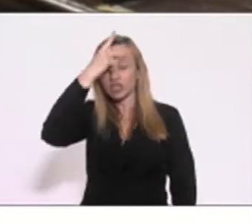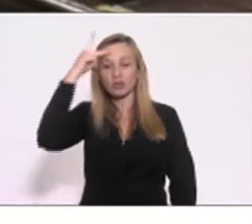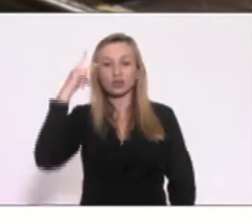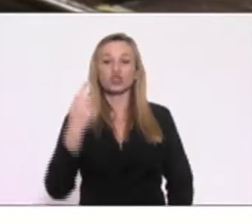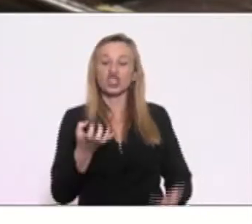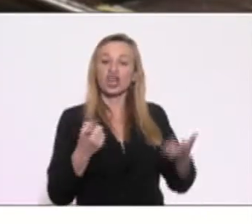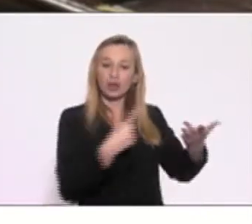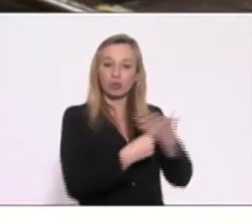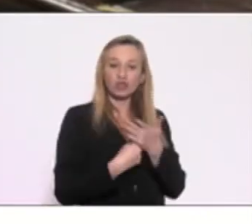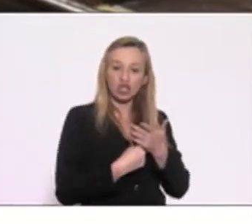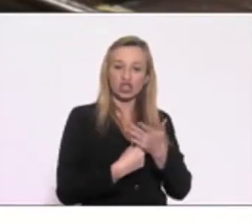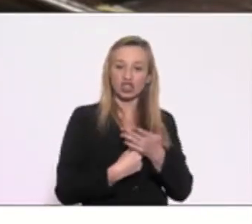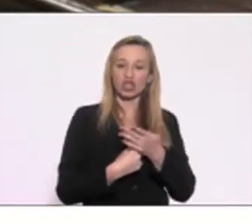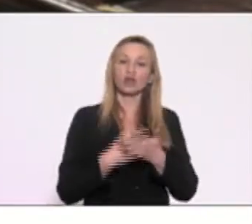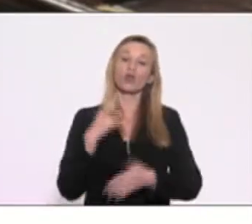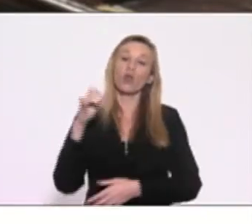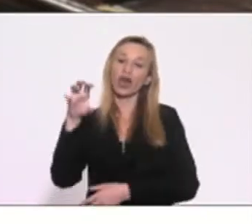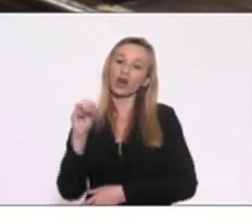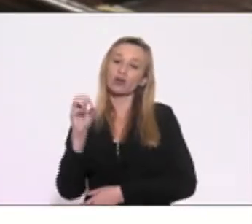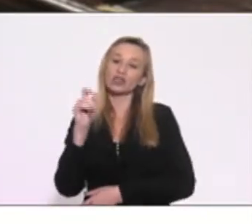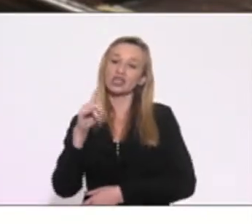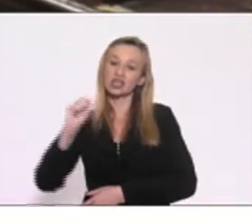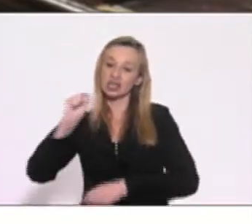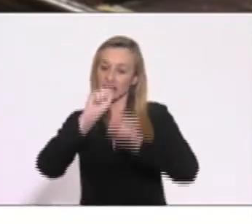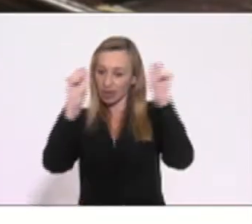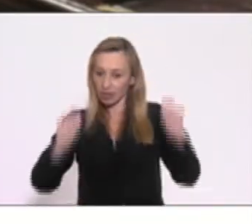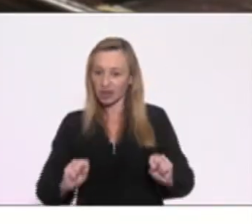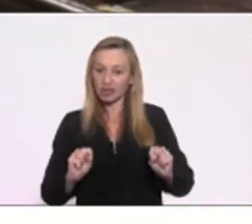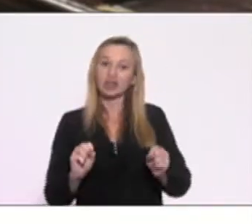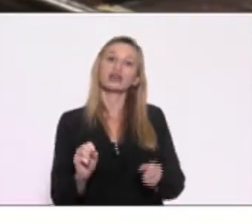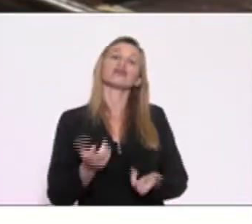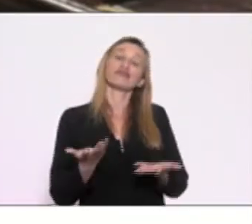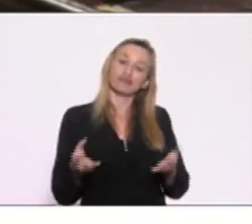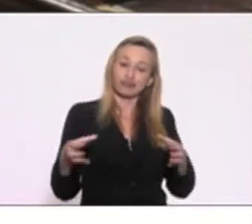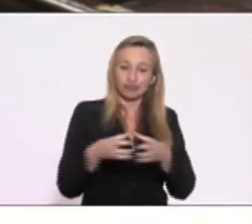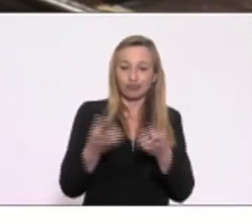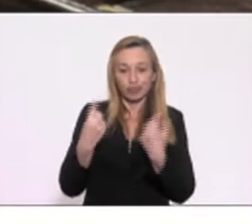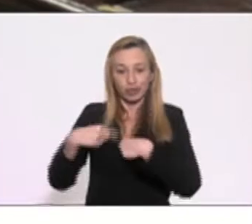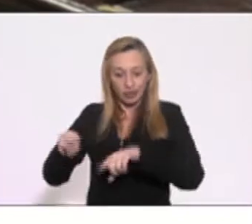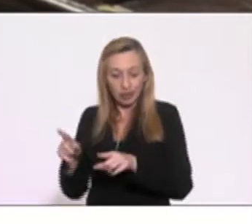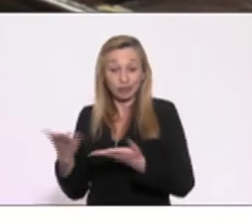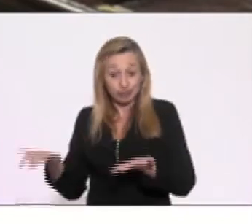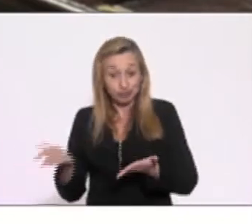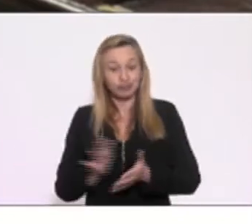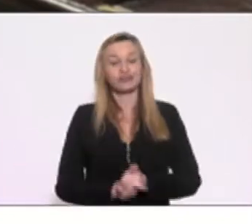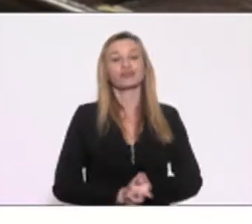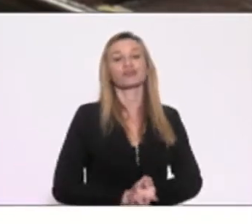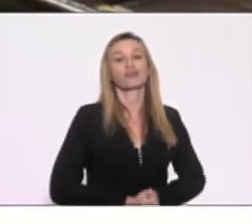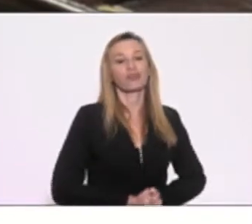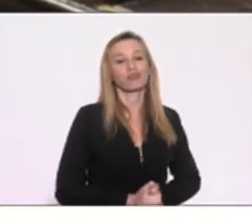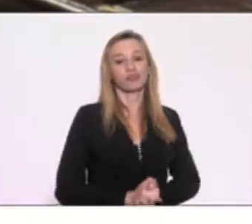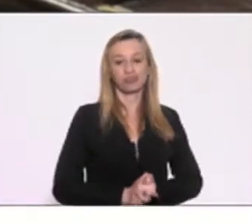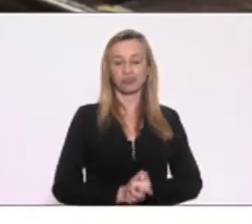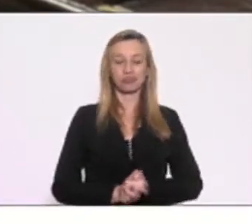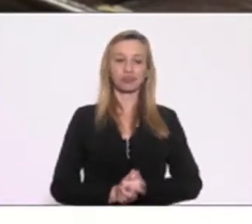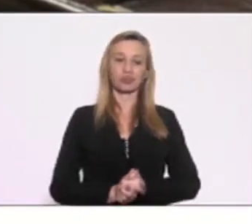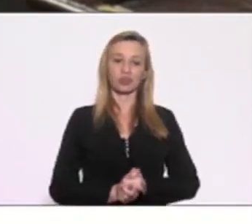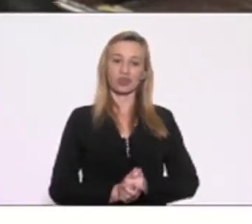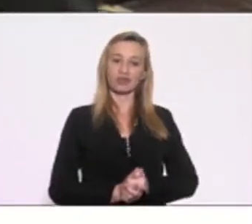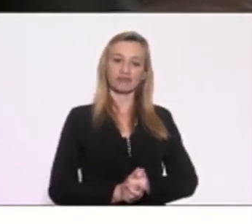proteger esses ecossistemas. Tem razão, Vossa Excelência, faz falta uma oposição muito mais consistente e